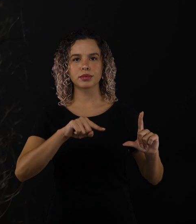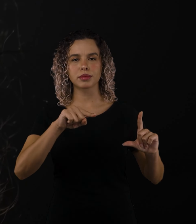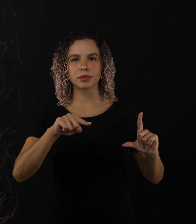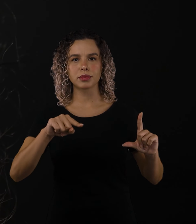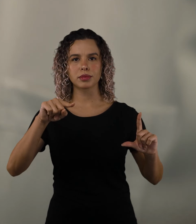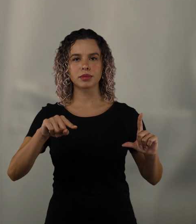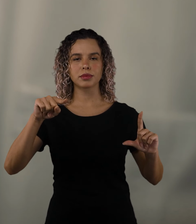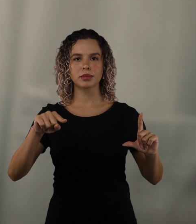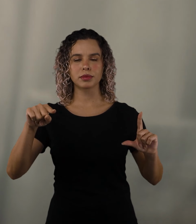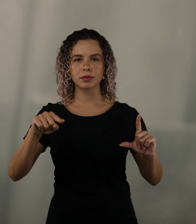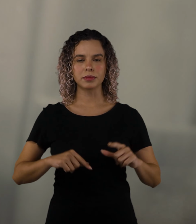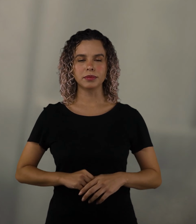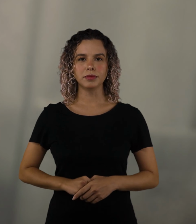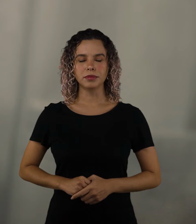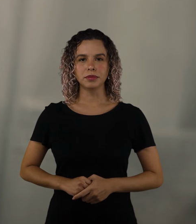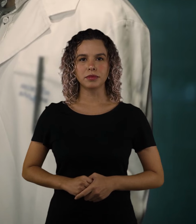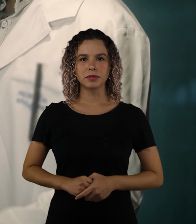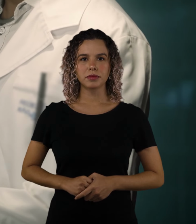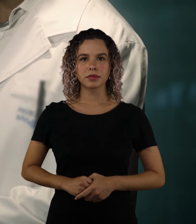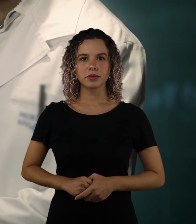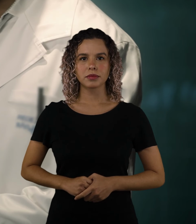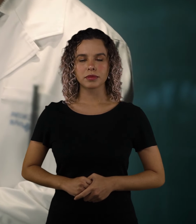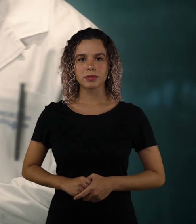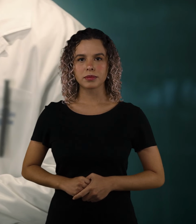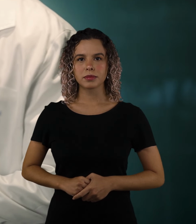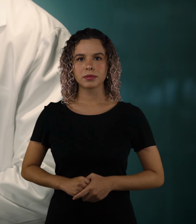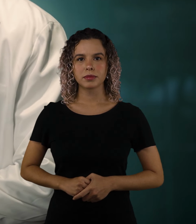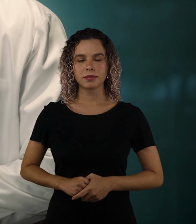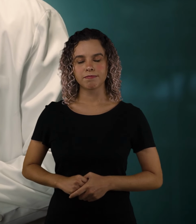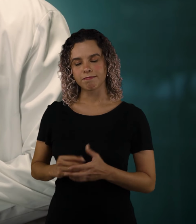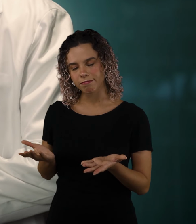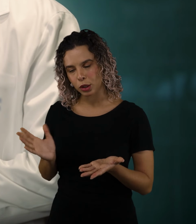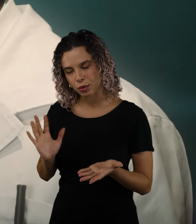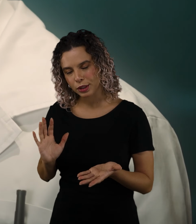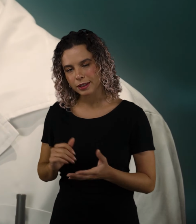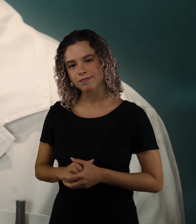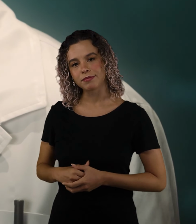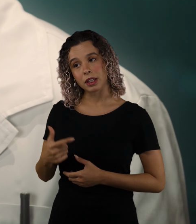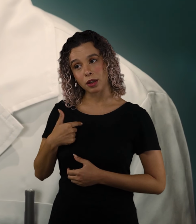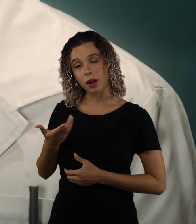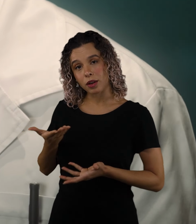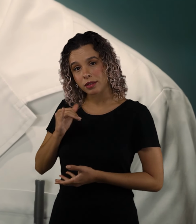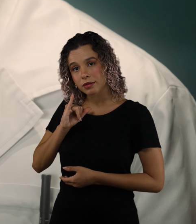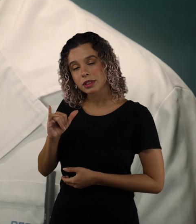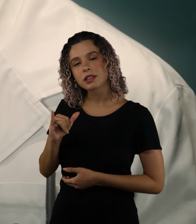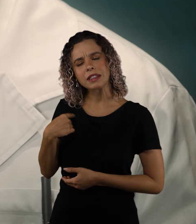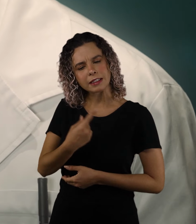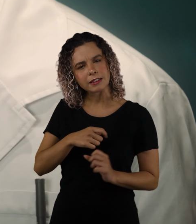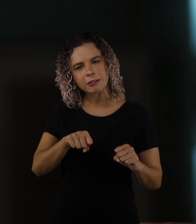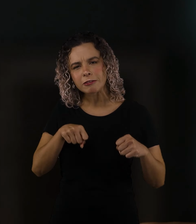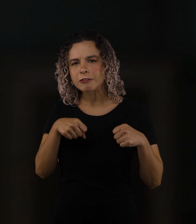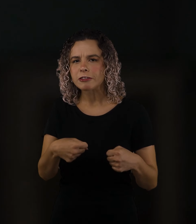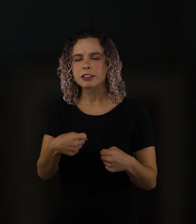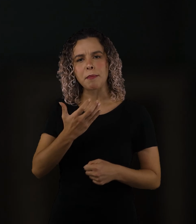É branca, de cabelos cacheados, presos em um coque. Um médico se aproxima. Oi, dona Mira. Eu vim informar a senhora que nós estamos fazendo o